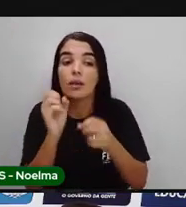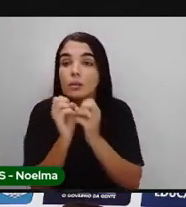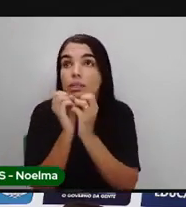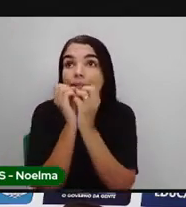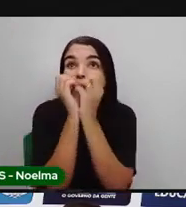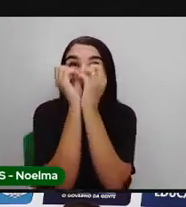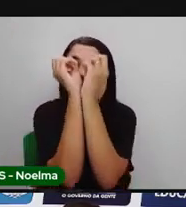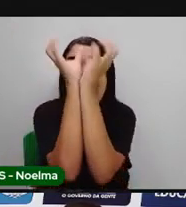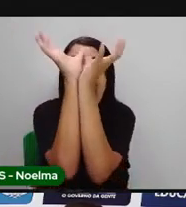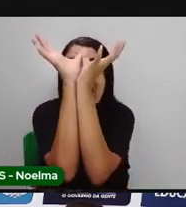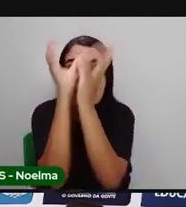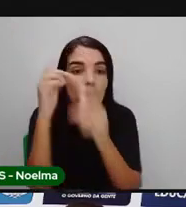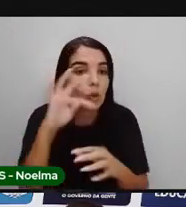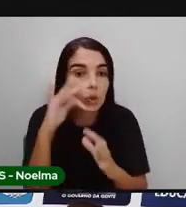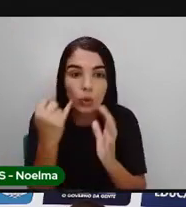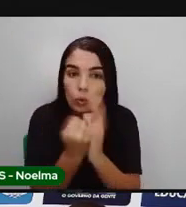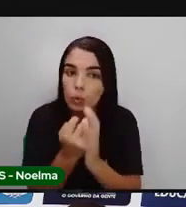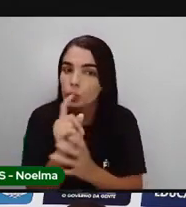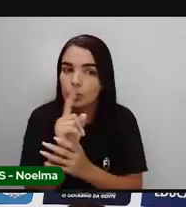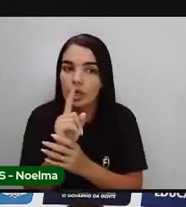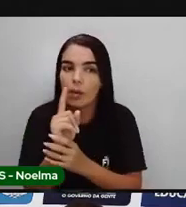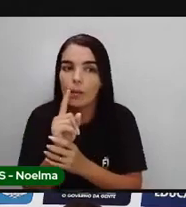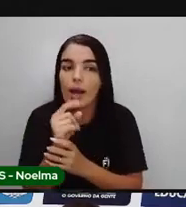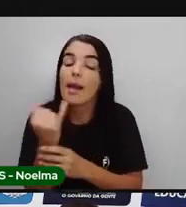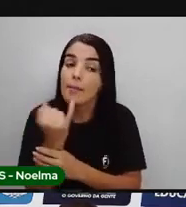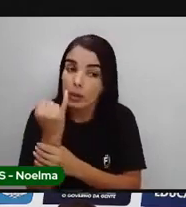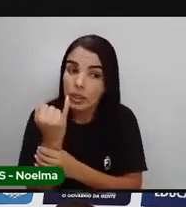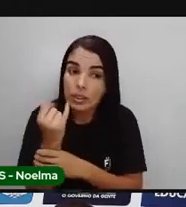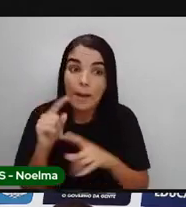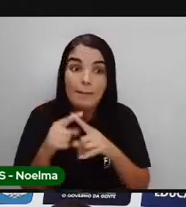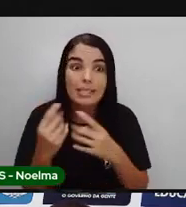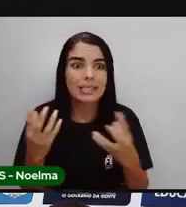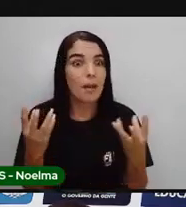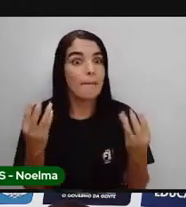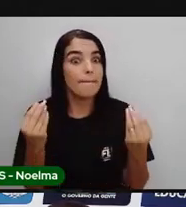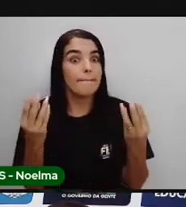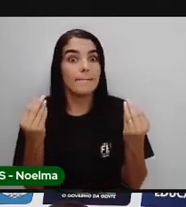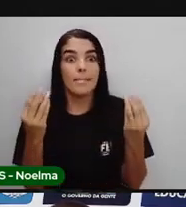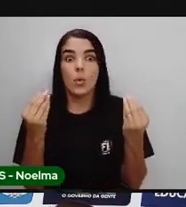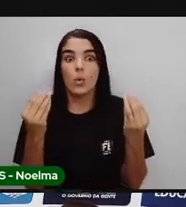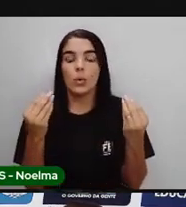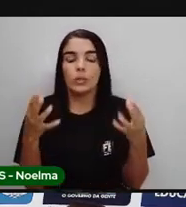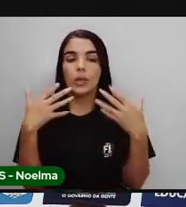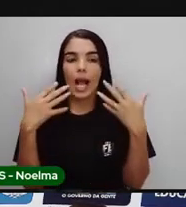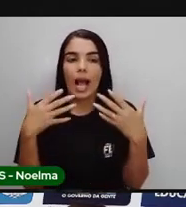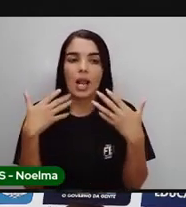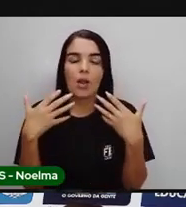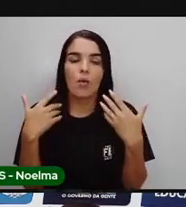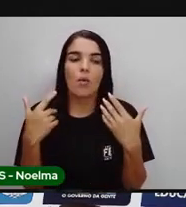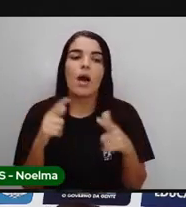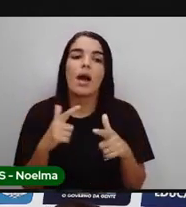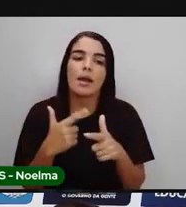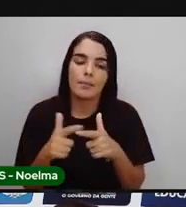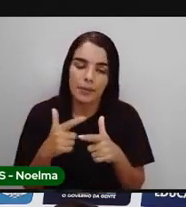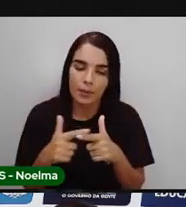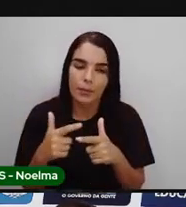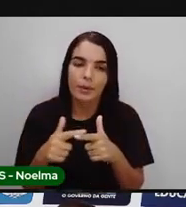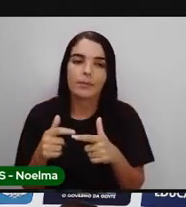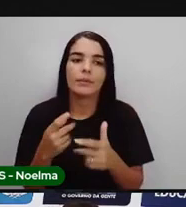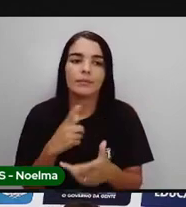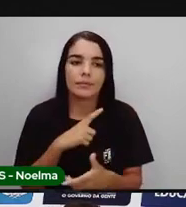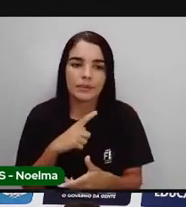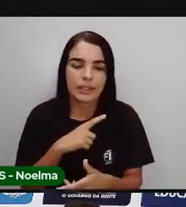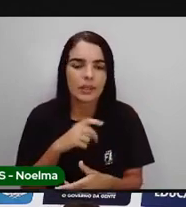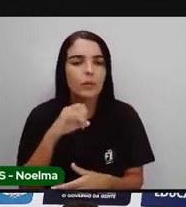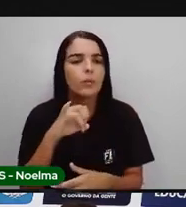calor precisa ficar retido. O efeito estufa, ele é importante. Agora, se ele for intensificado, aí é que ele vai causar problemas para a gente.